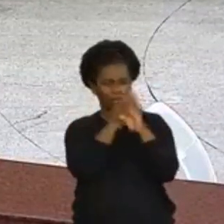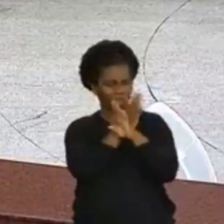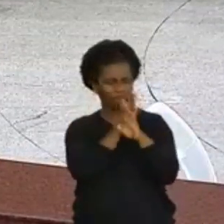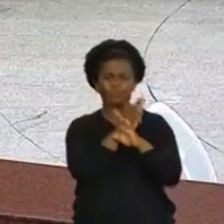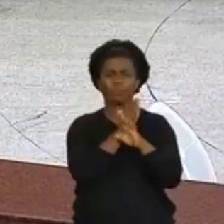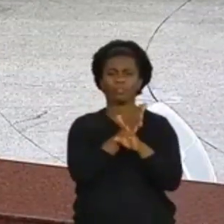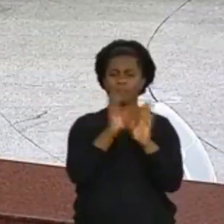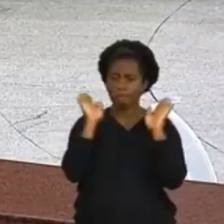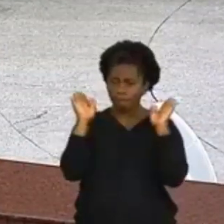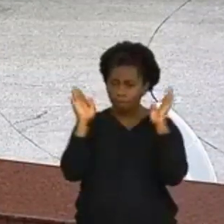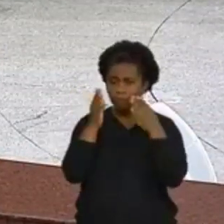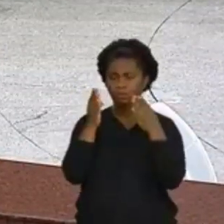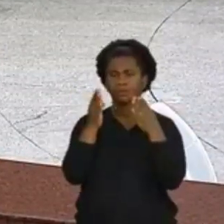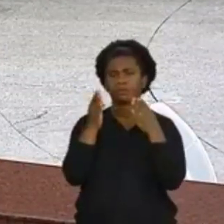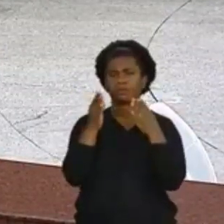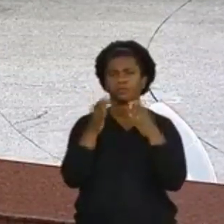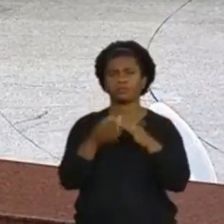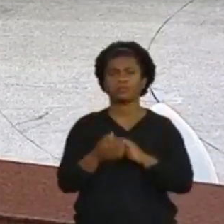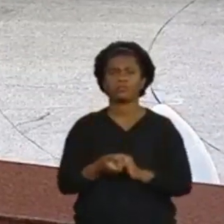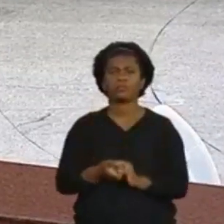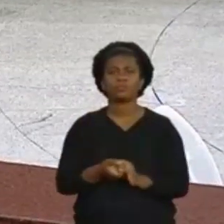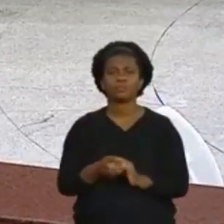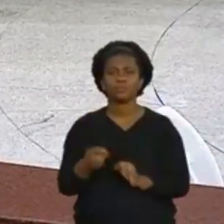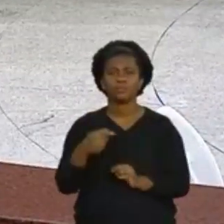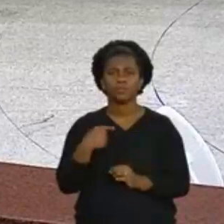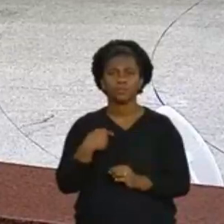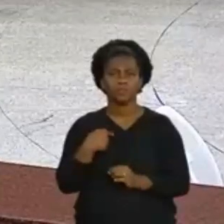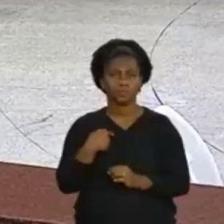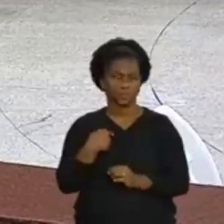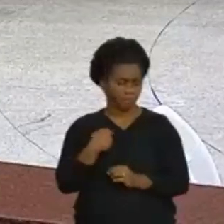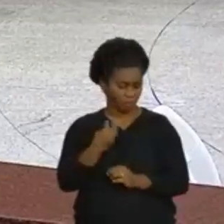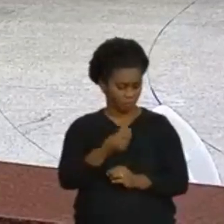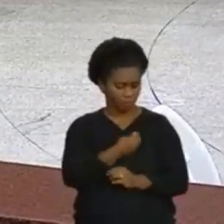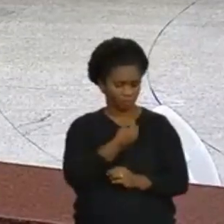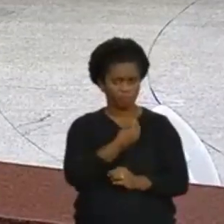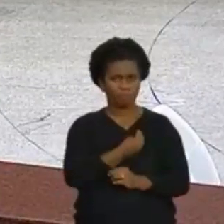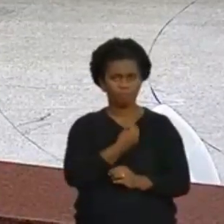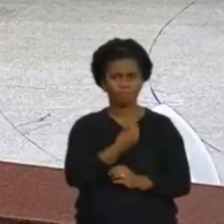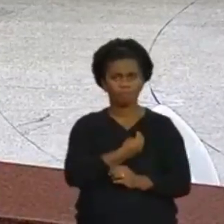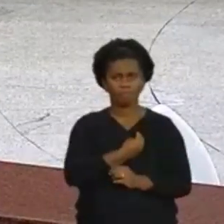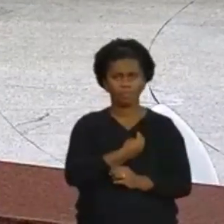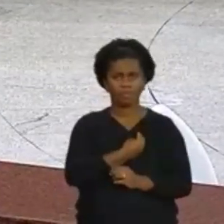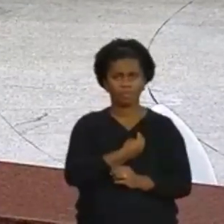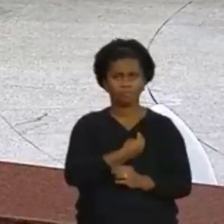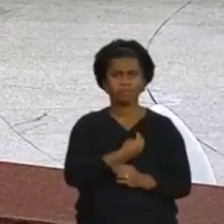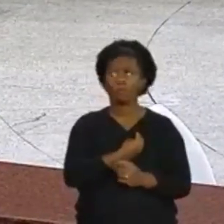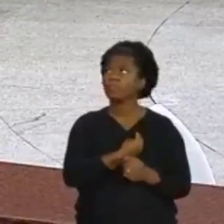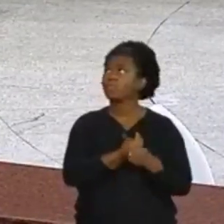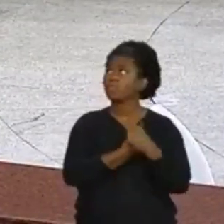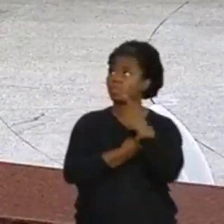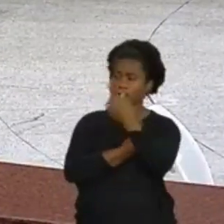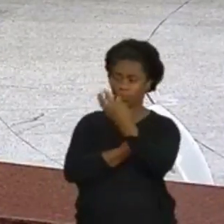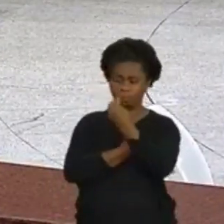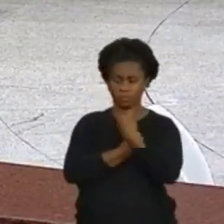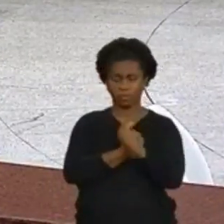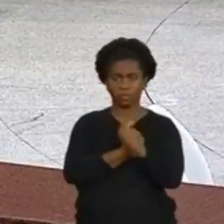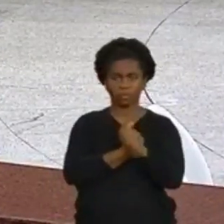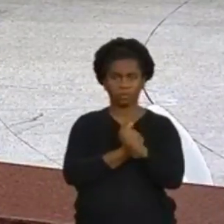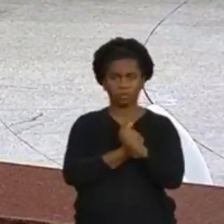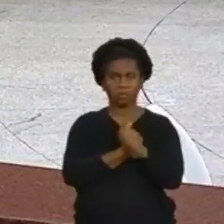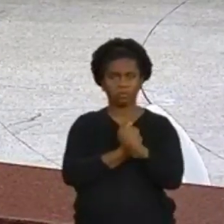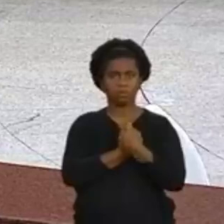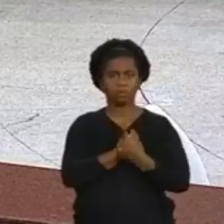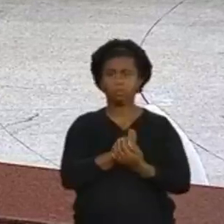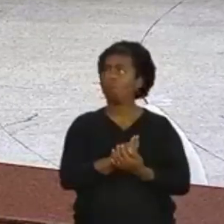não. Eu coloquei minha vida, meu ministério, que Deus me emprestou, dentro do